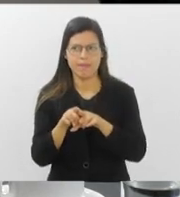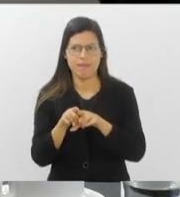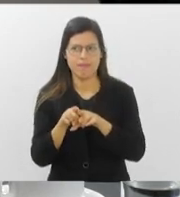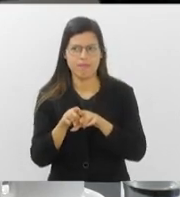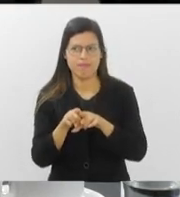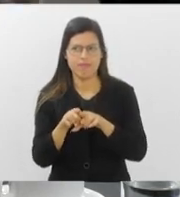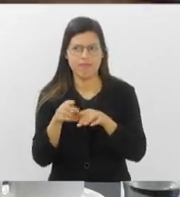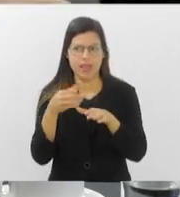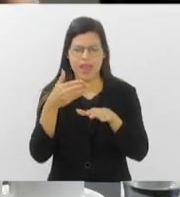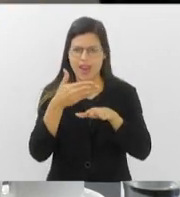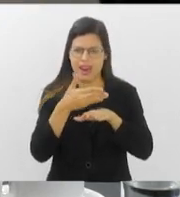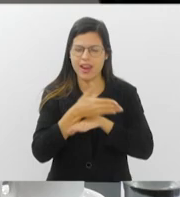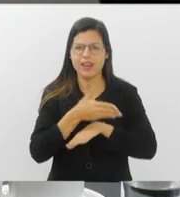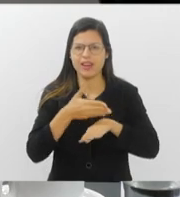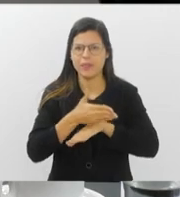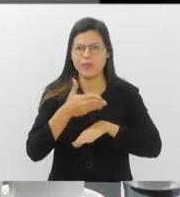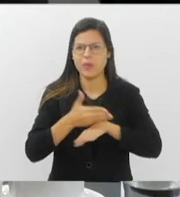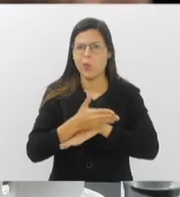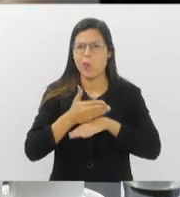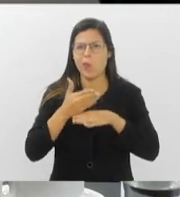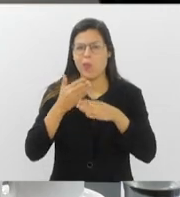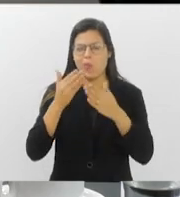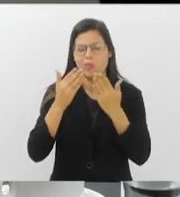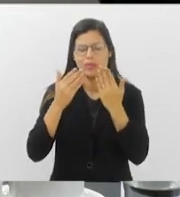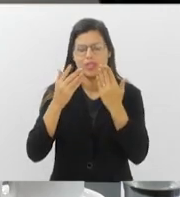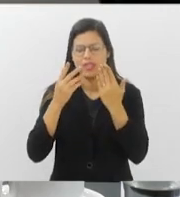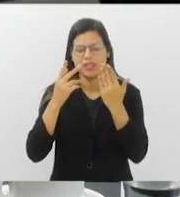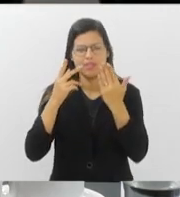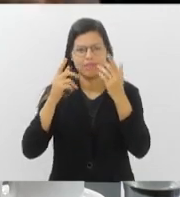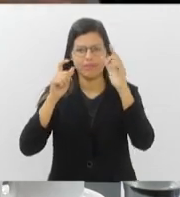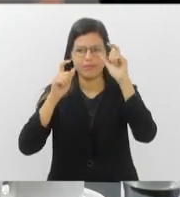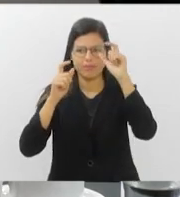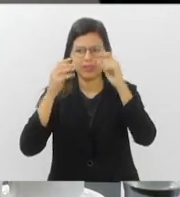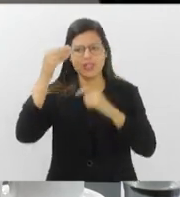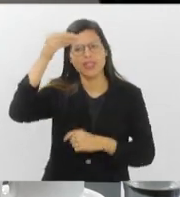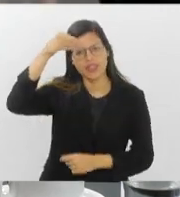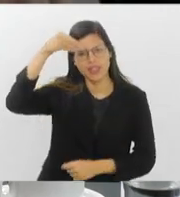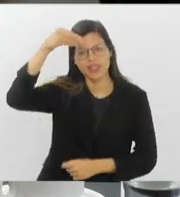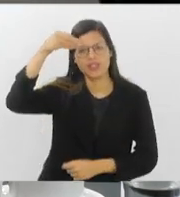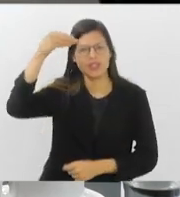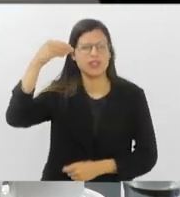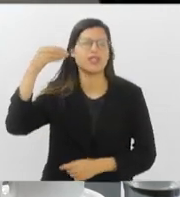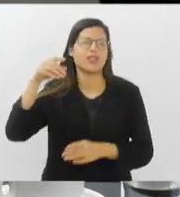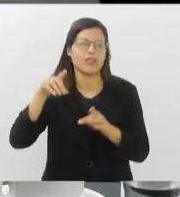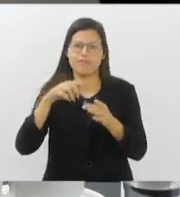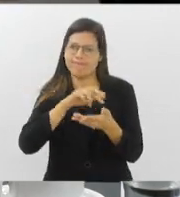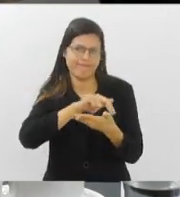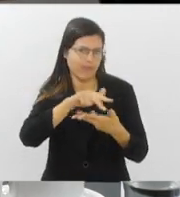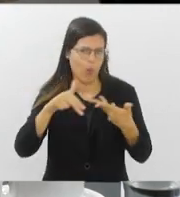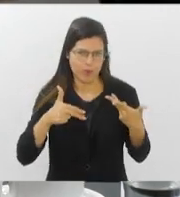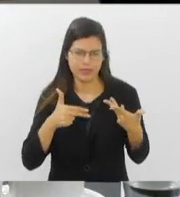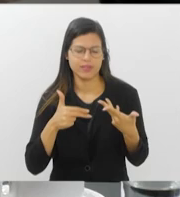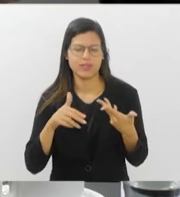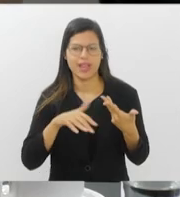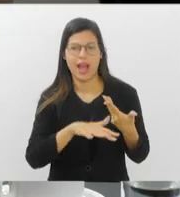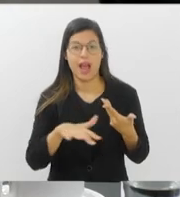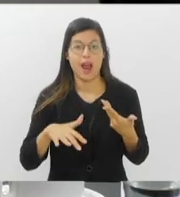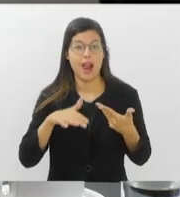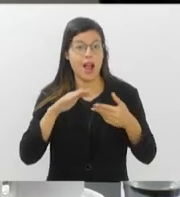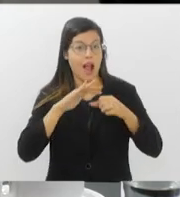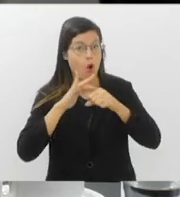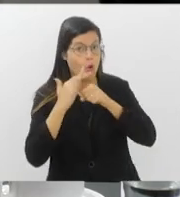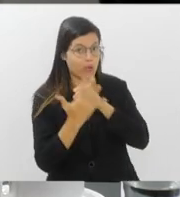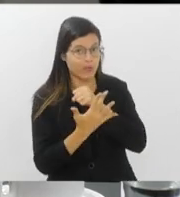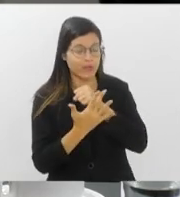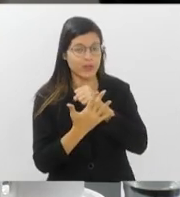com psicanalistas, psiquiatras, etc, etc. A Covid é o